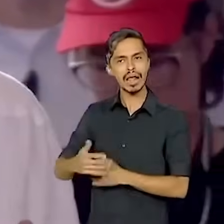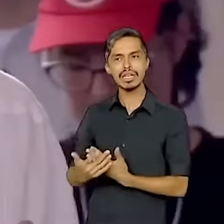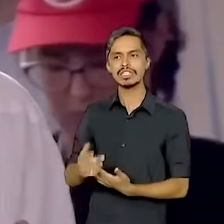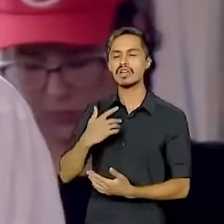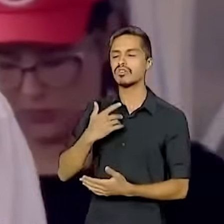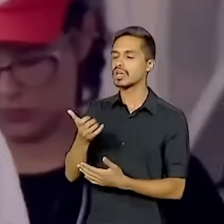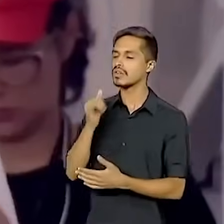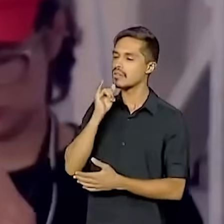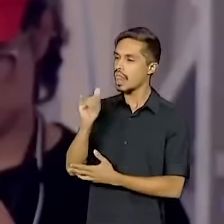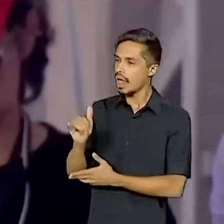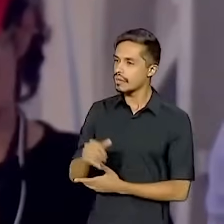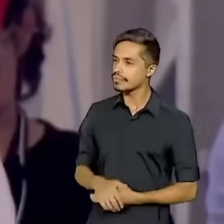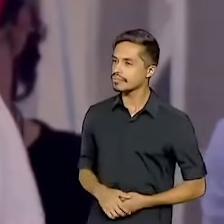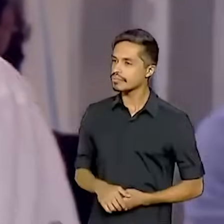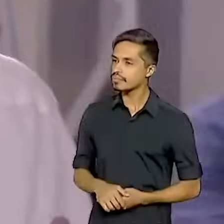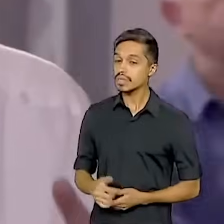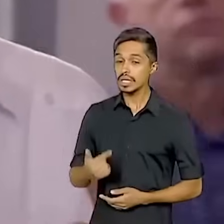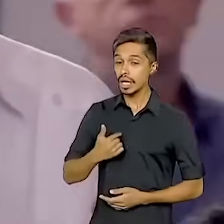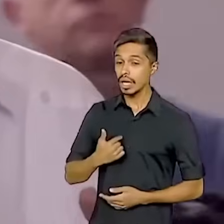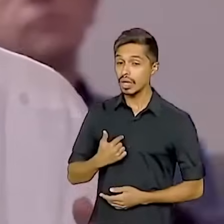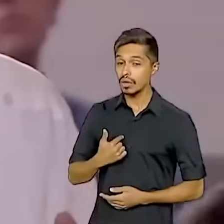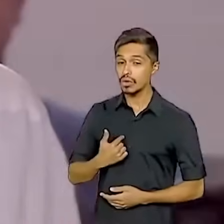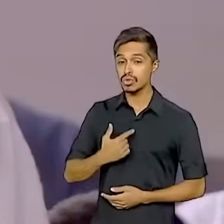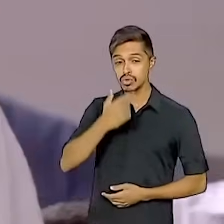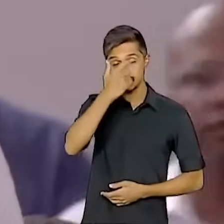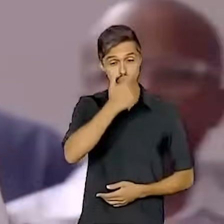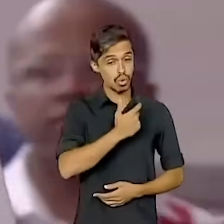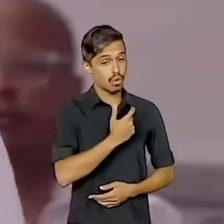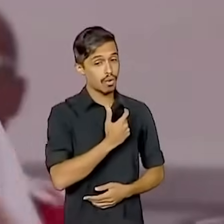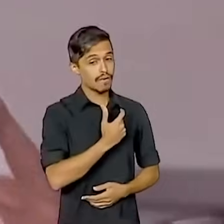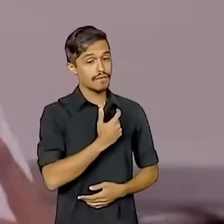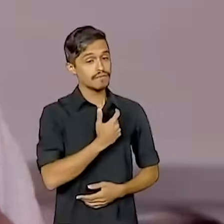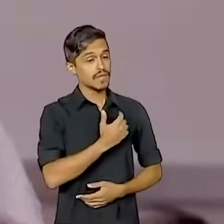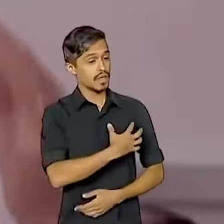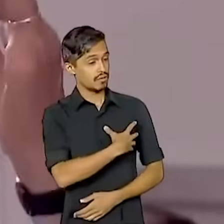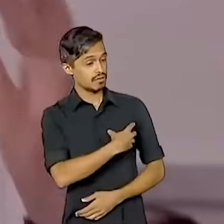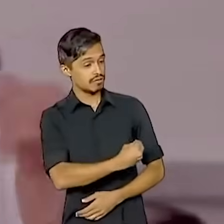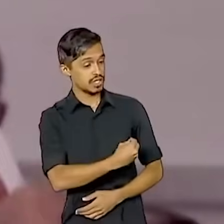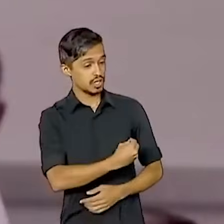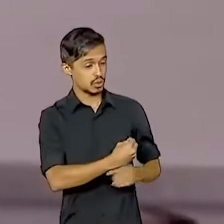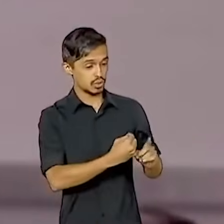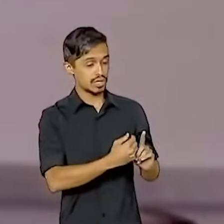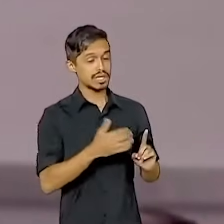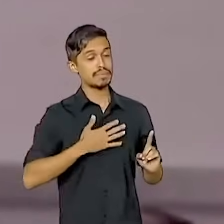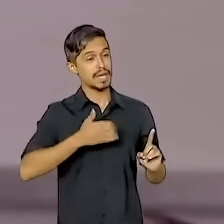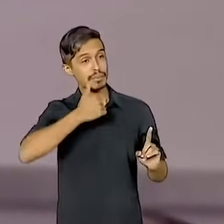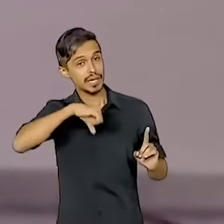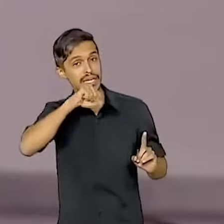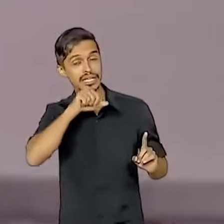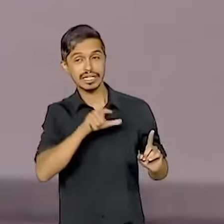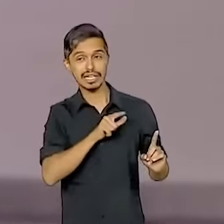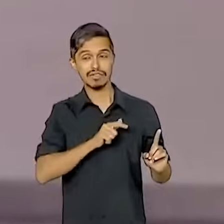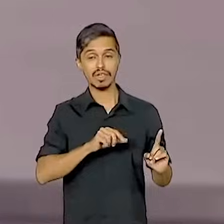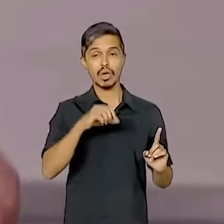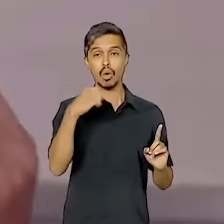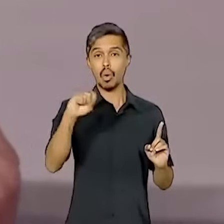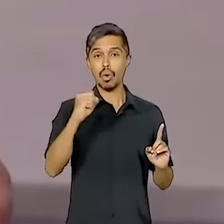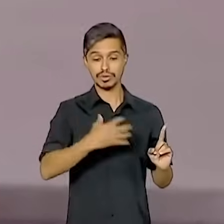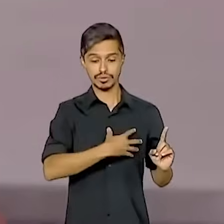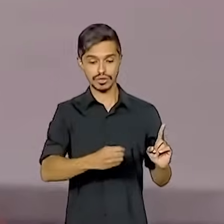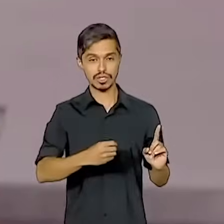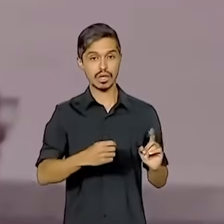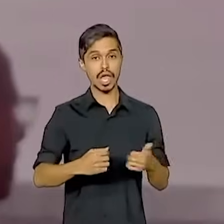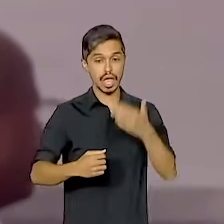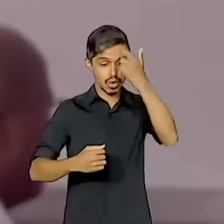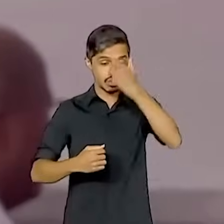coisa. Eu sou filho de uma mãe que teve 8 filhos. Eu fui